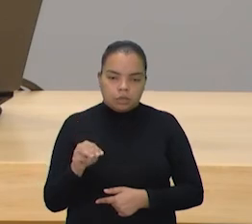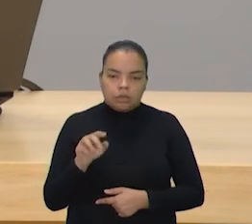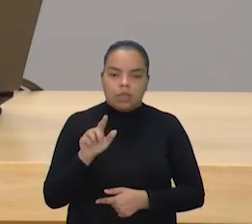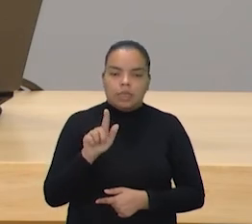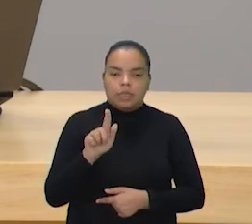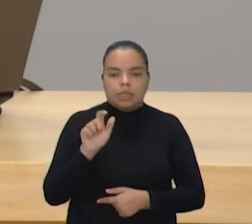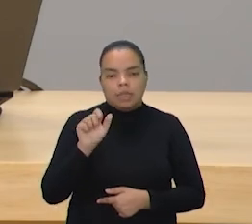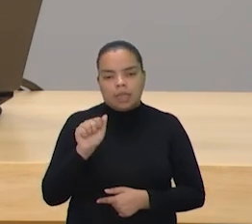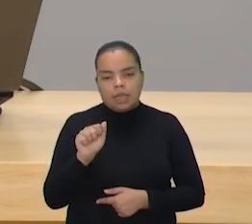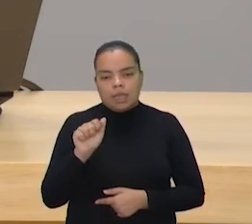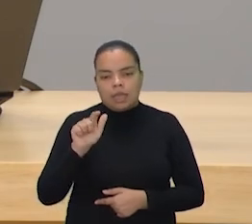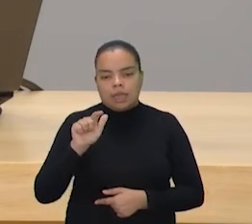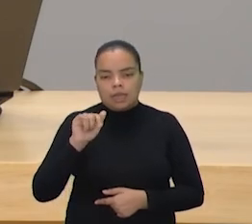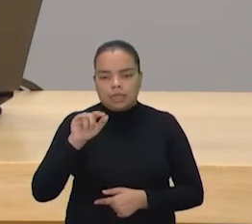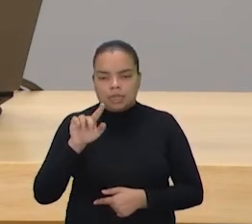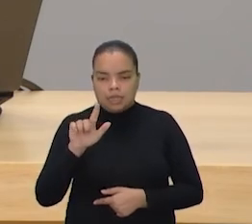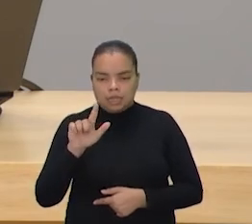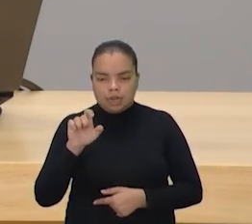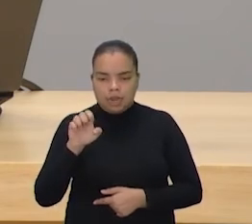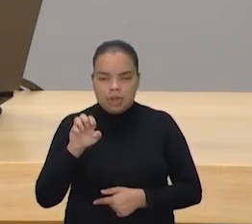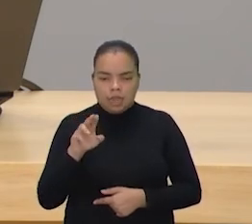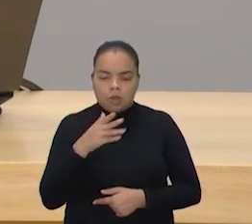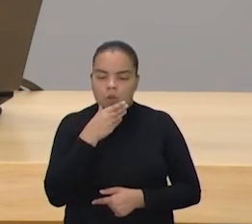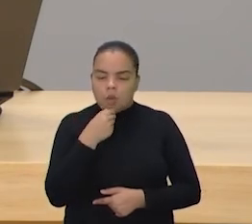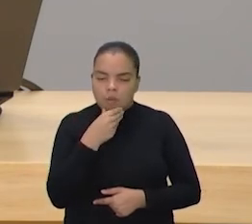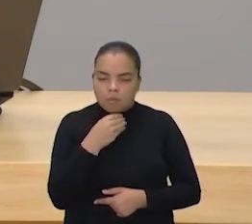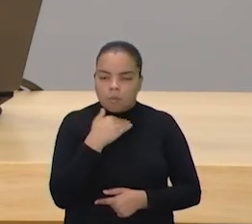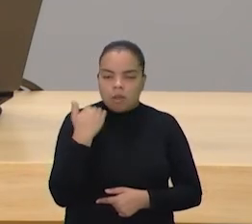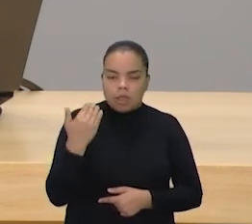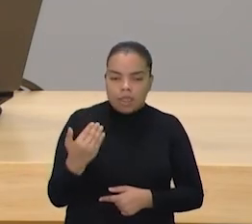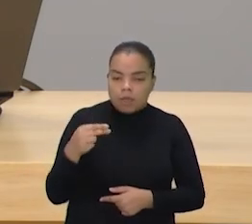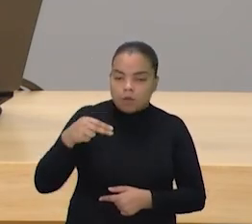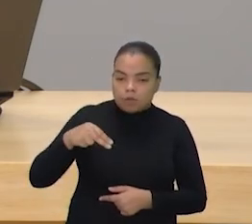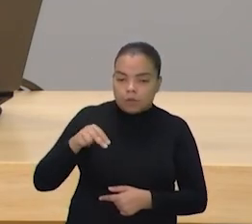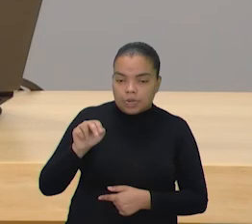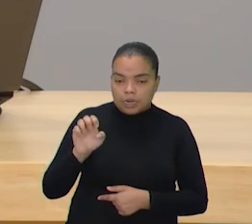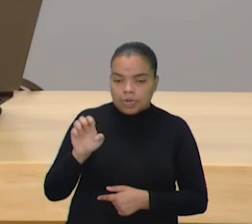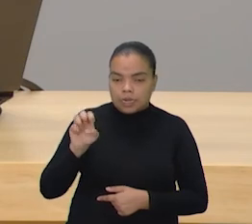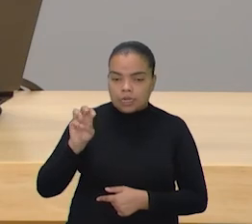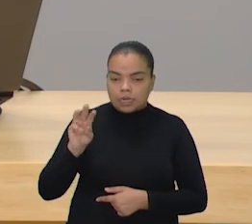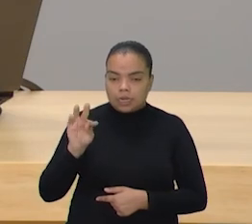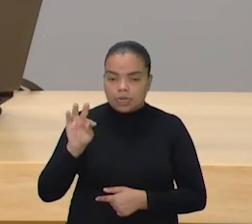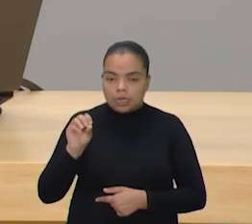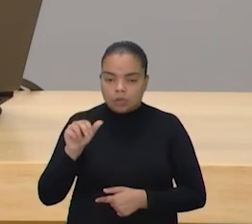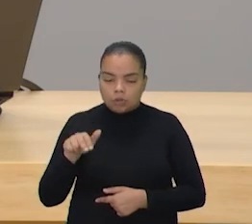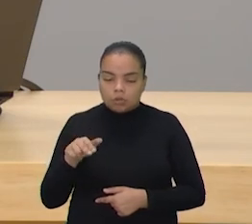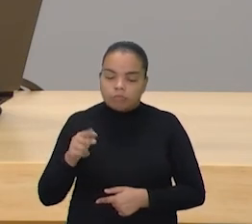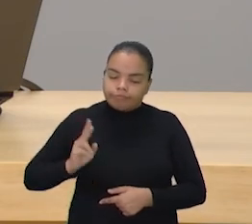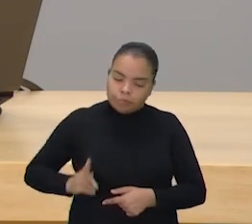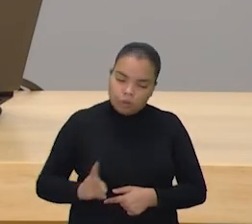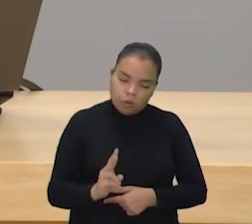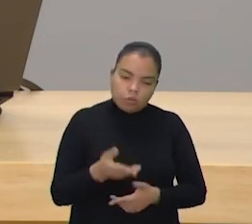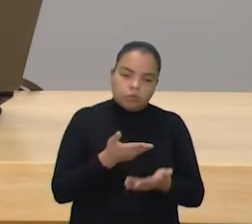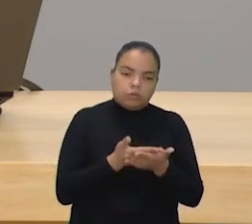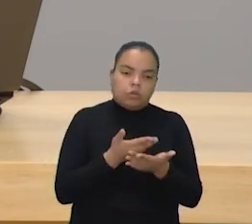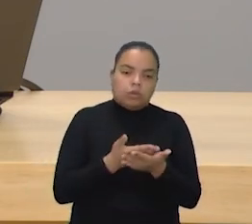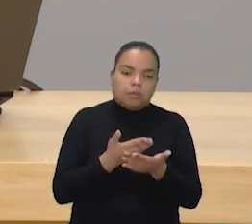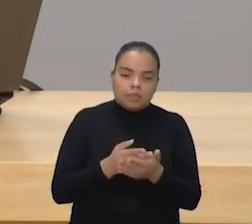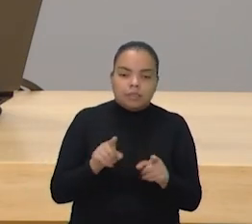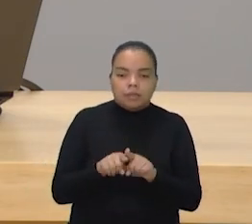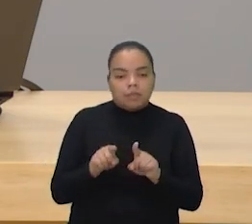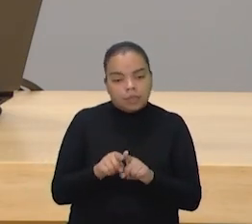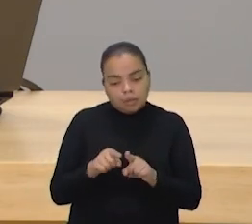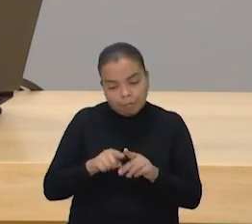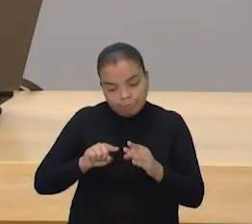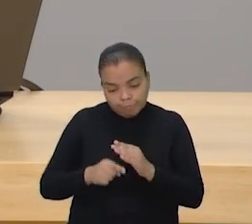deu seguimento aí aos estudos, né? Então, mais que isso, Newton também trabalhou falando de outros fenômenos